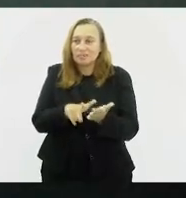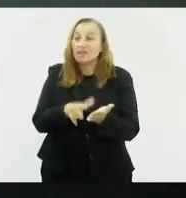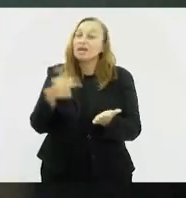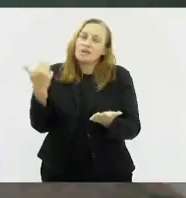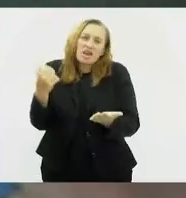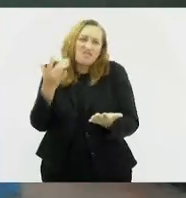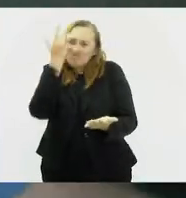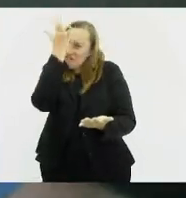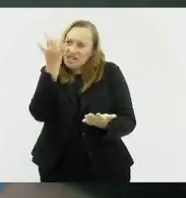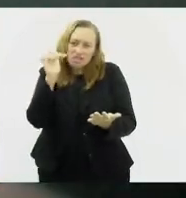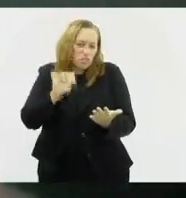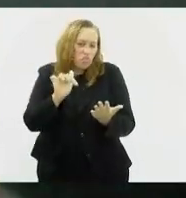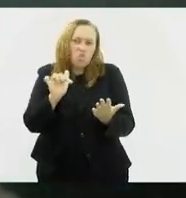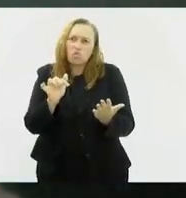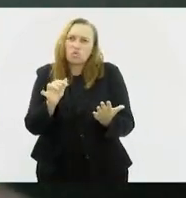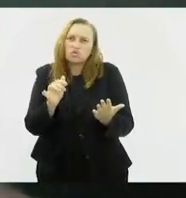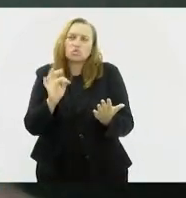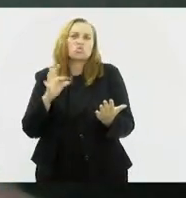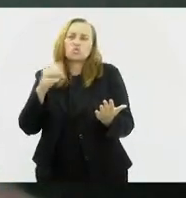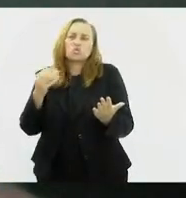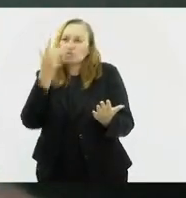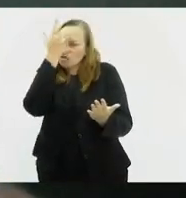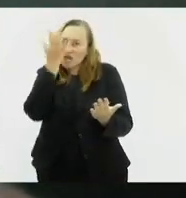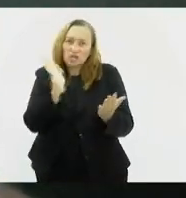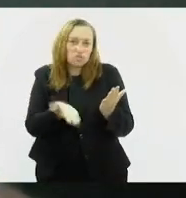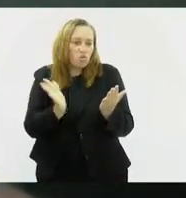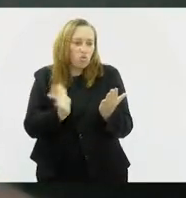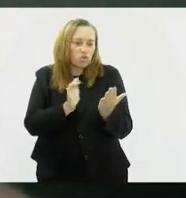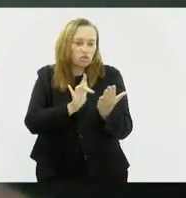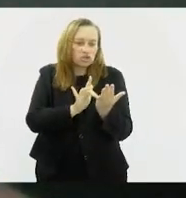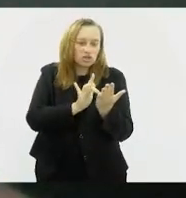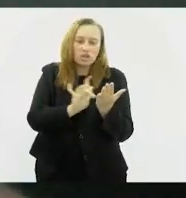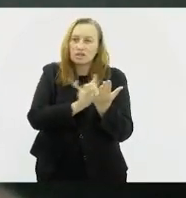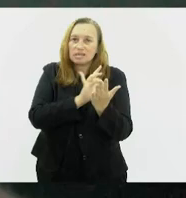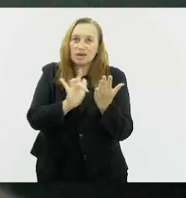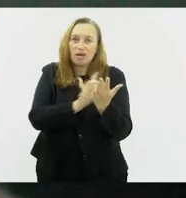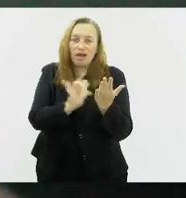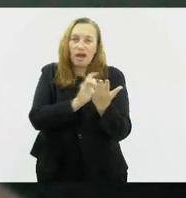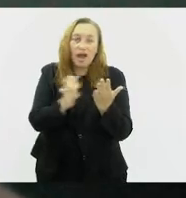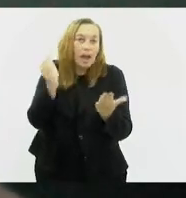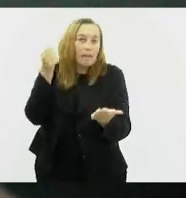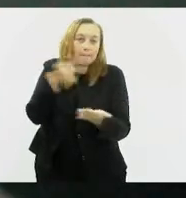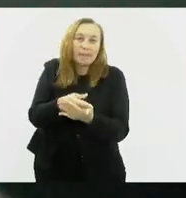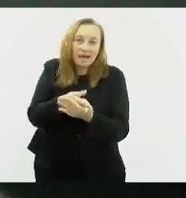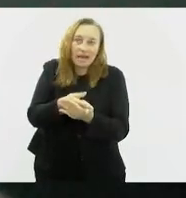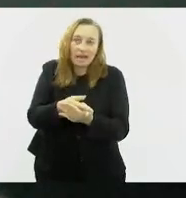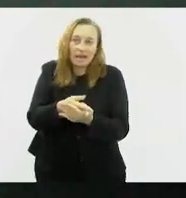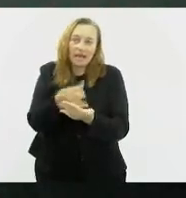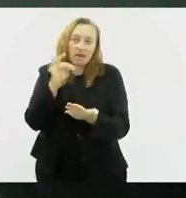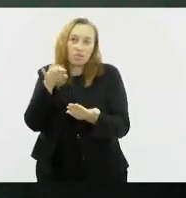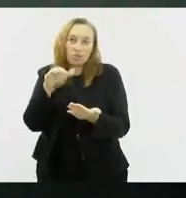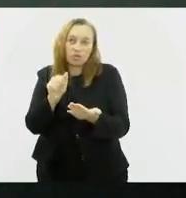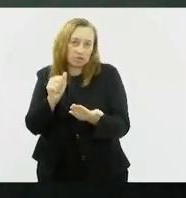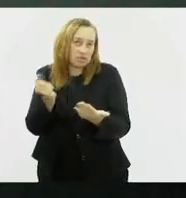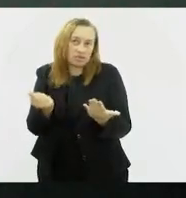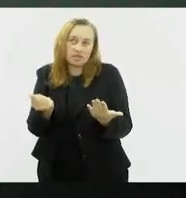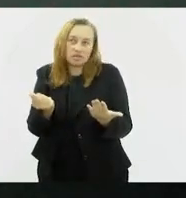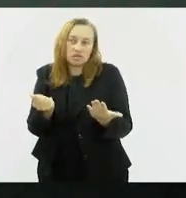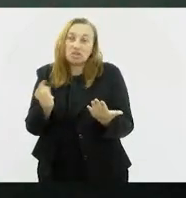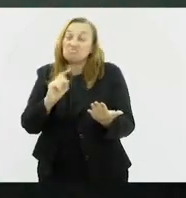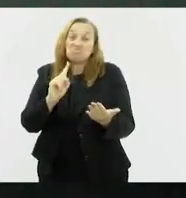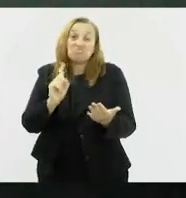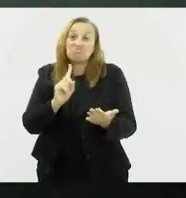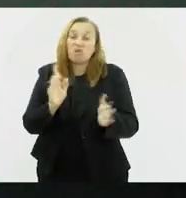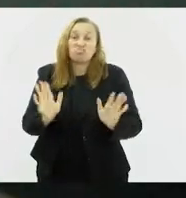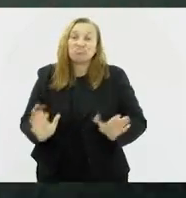o celular, né? Porque senão você deixa tudo no automático e aí você não está estimulando